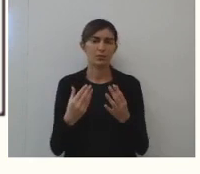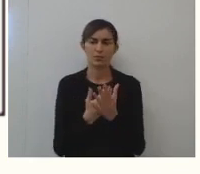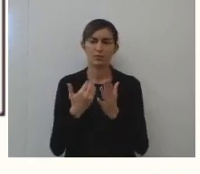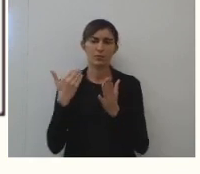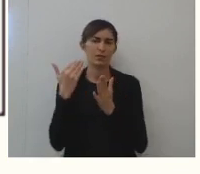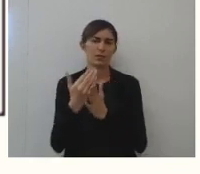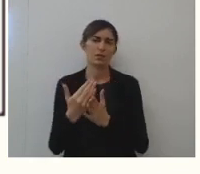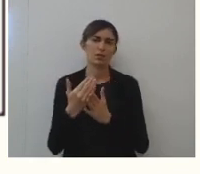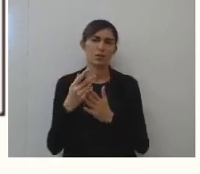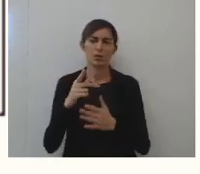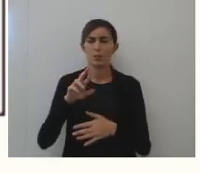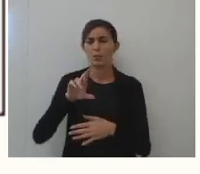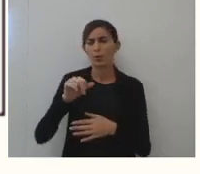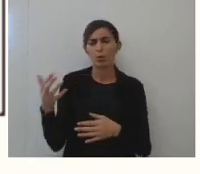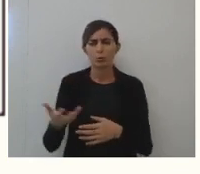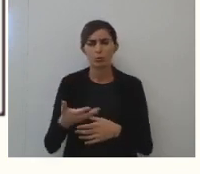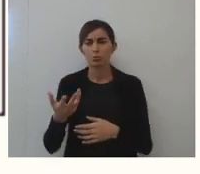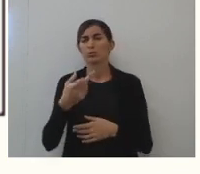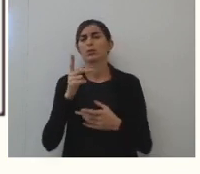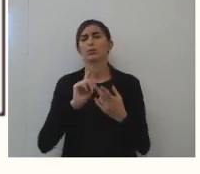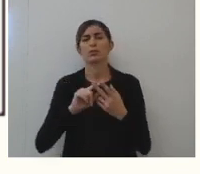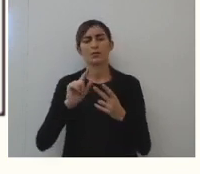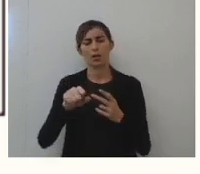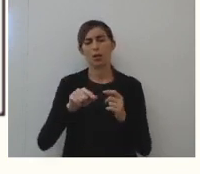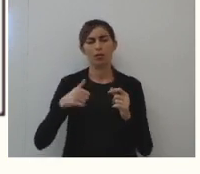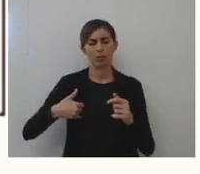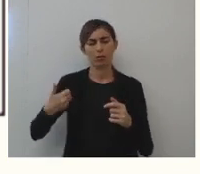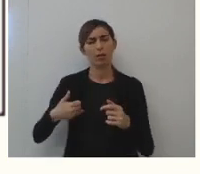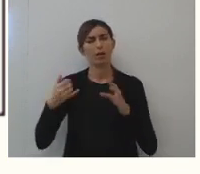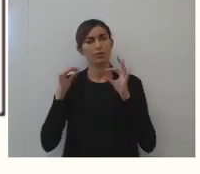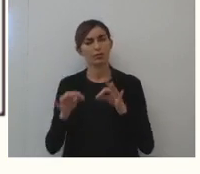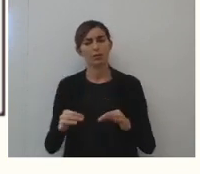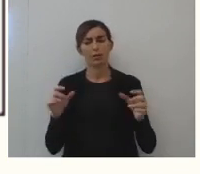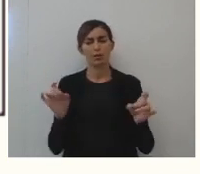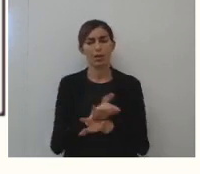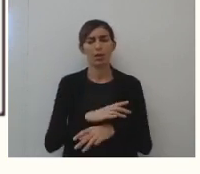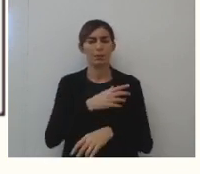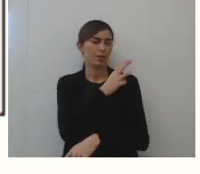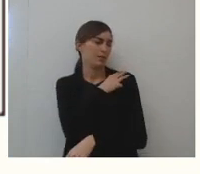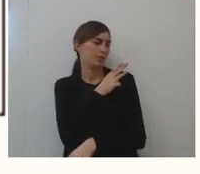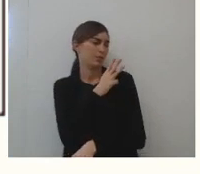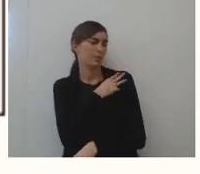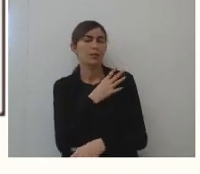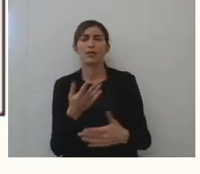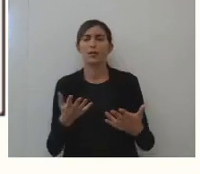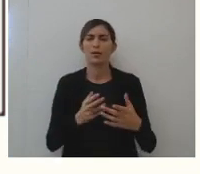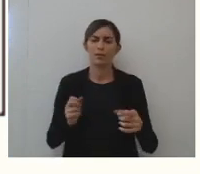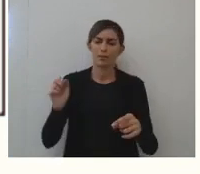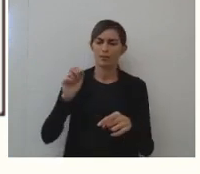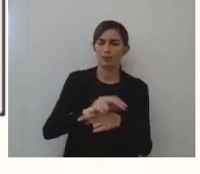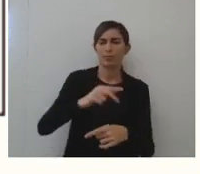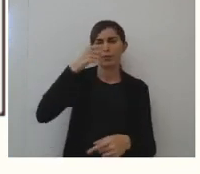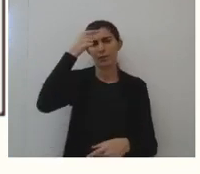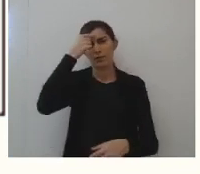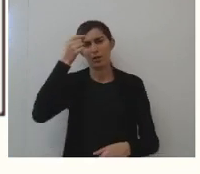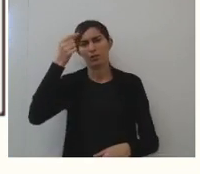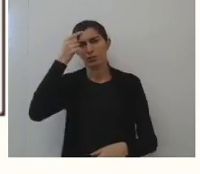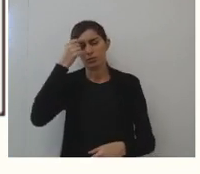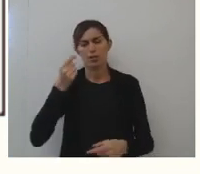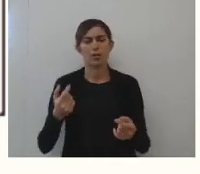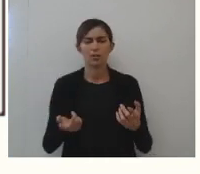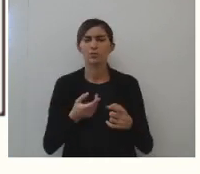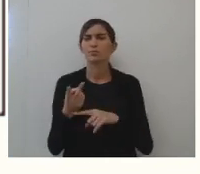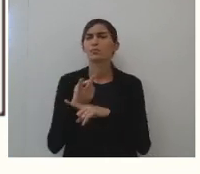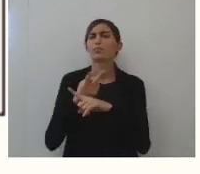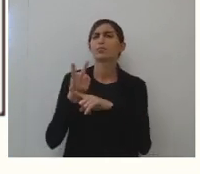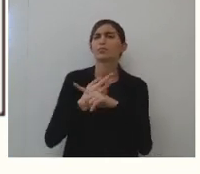mais produtiva. Ou seja, é a idade onde a gente termina o ensino médio, que a gente ingressa na universidade, que a gente